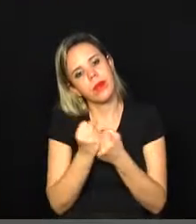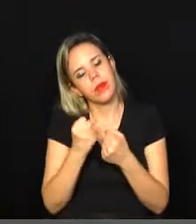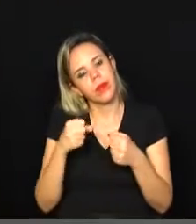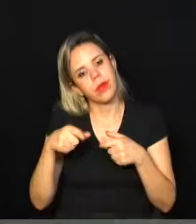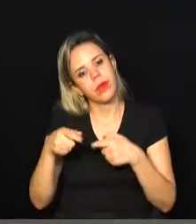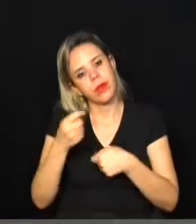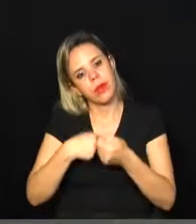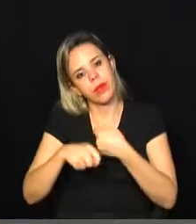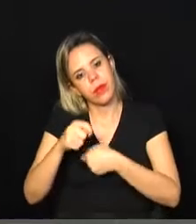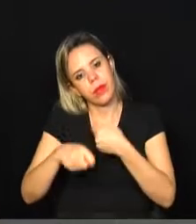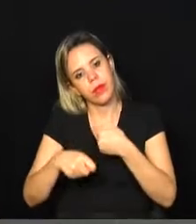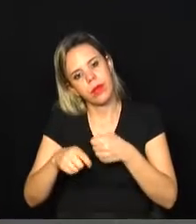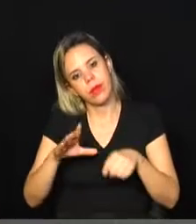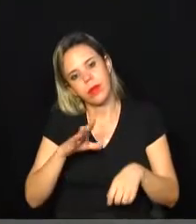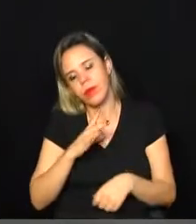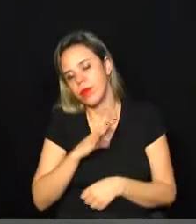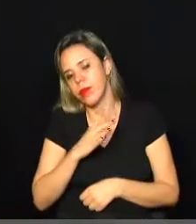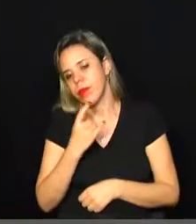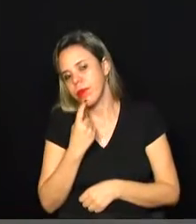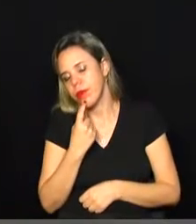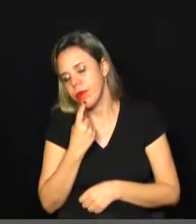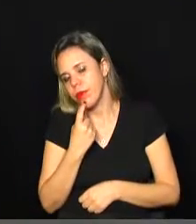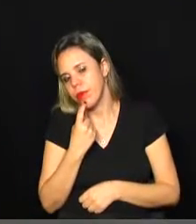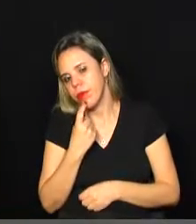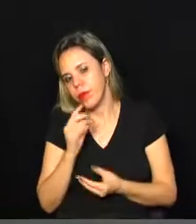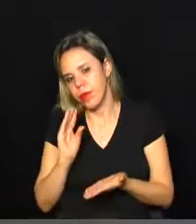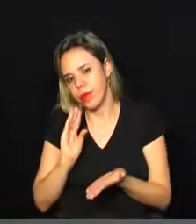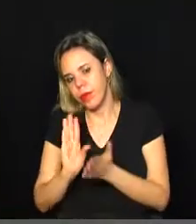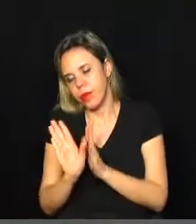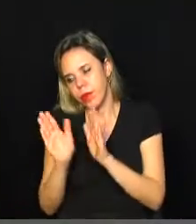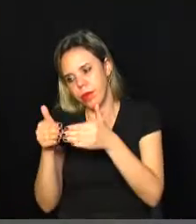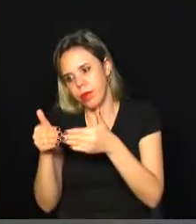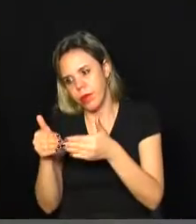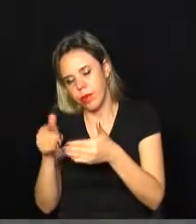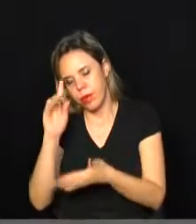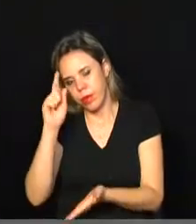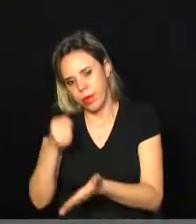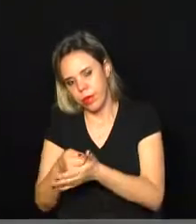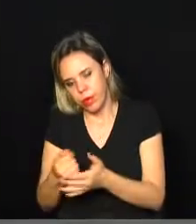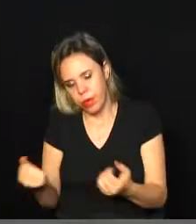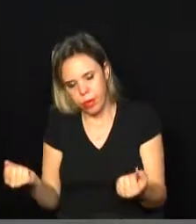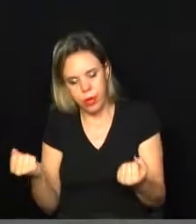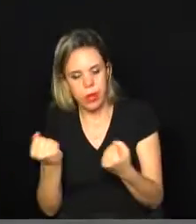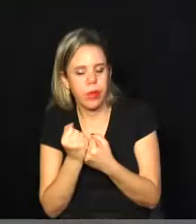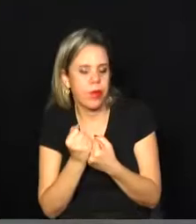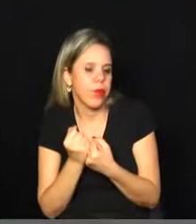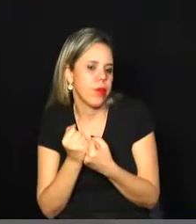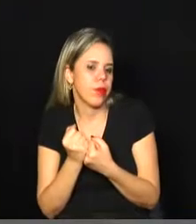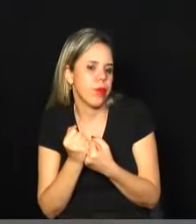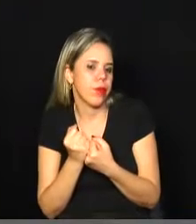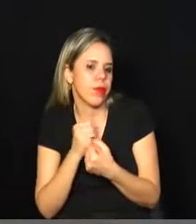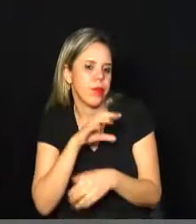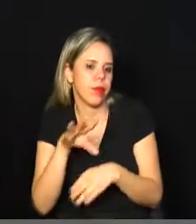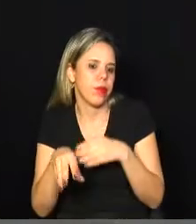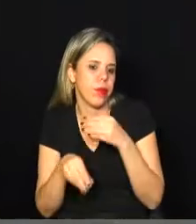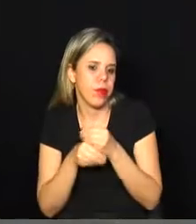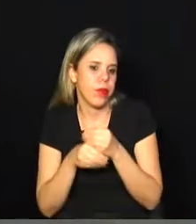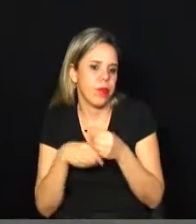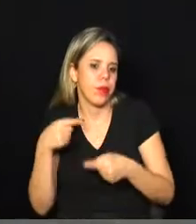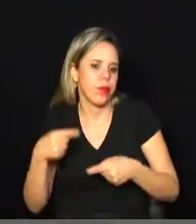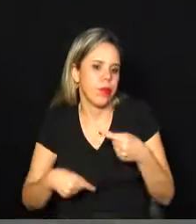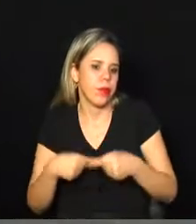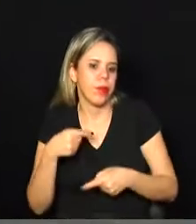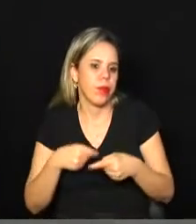atividade econômica do município de Campinas destinado a garantir o apoio e o implemento de